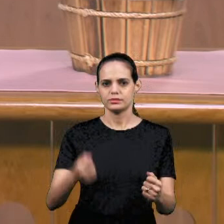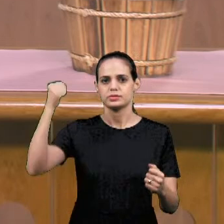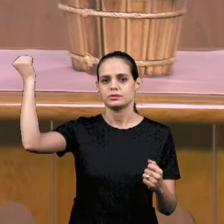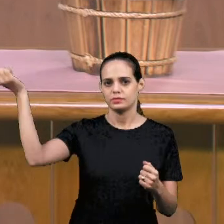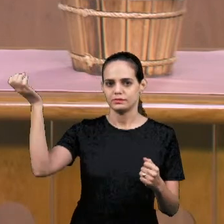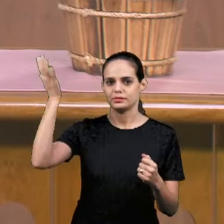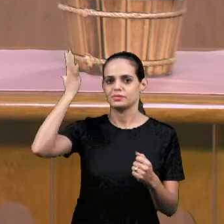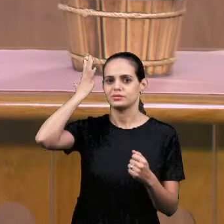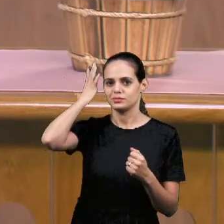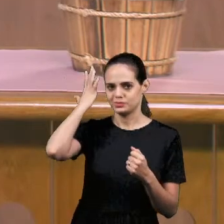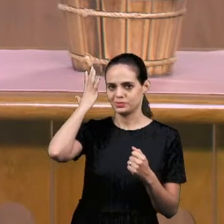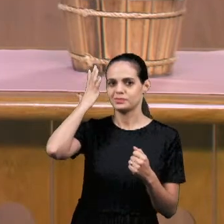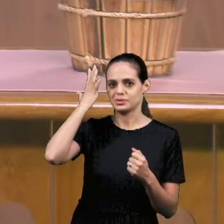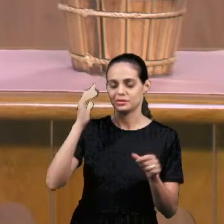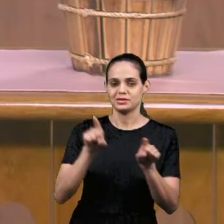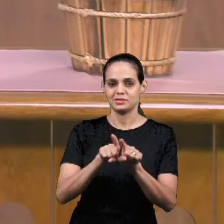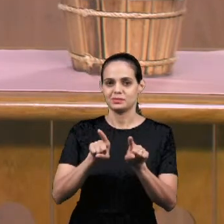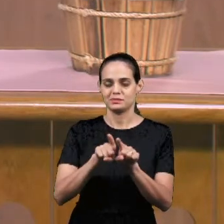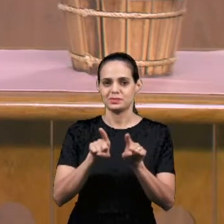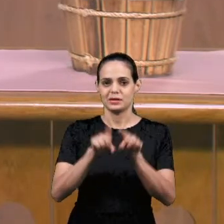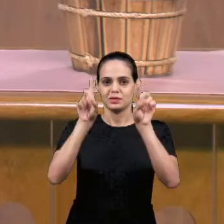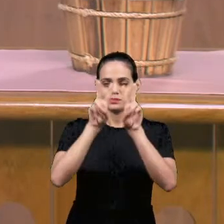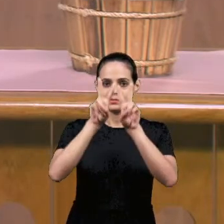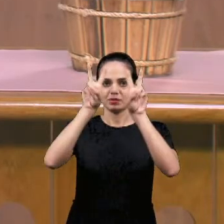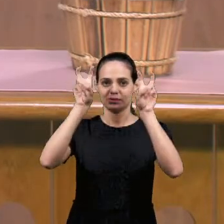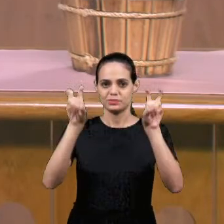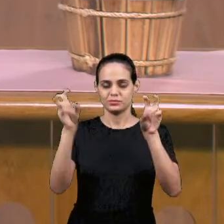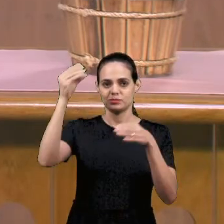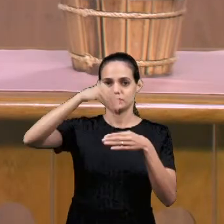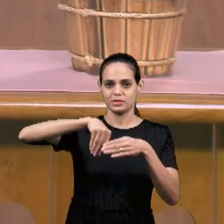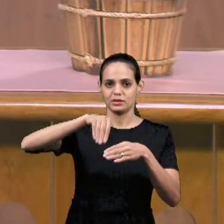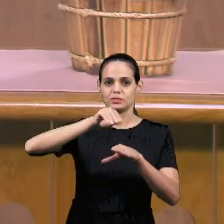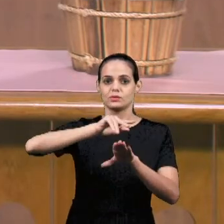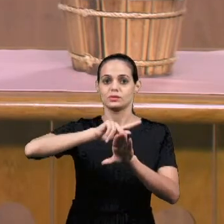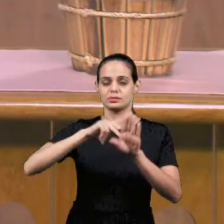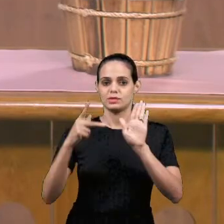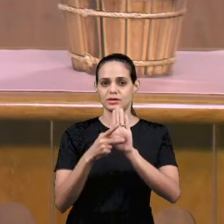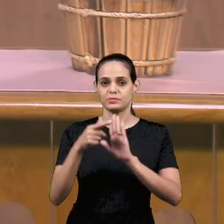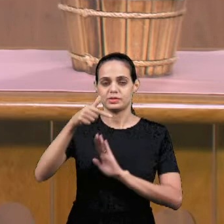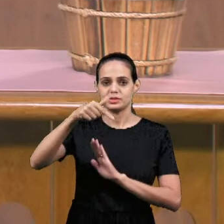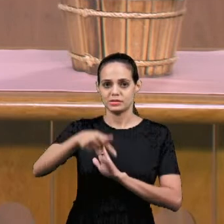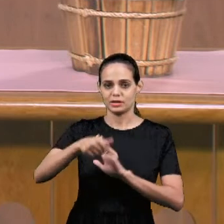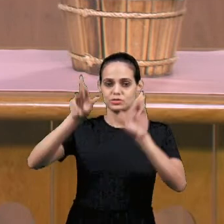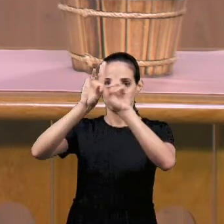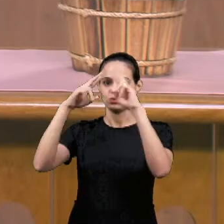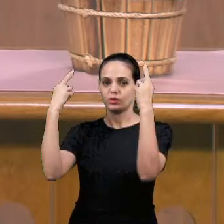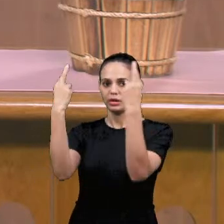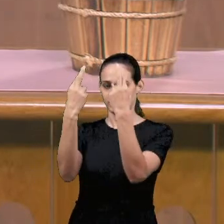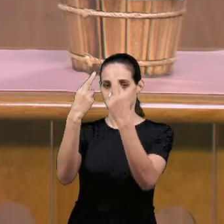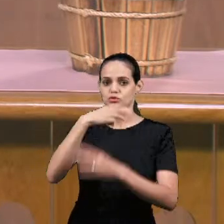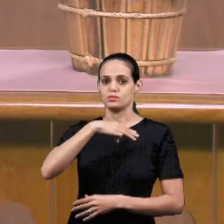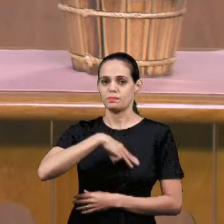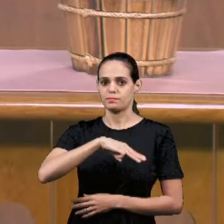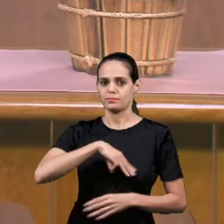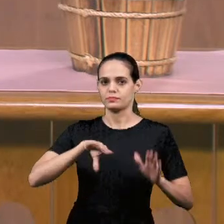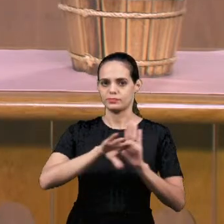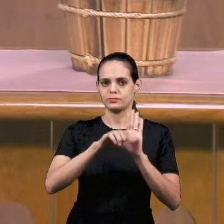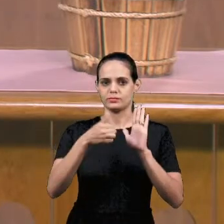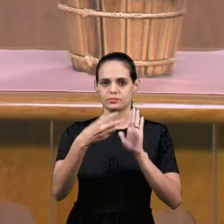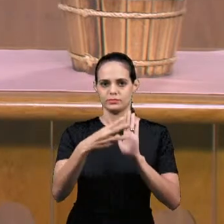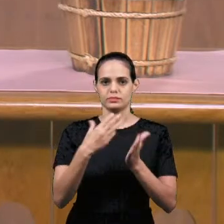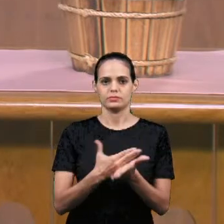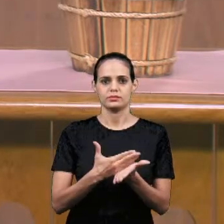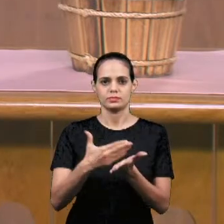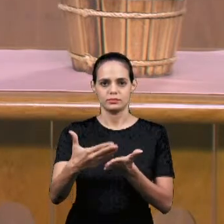revelações, e dentro do assunto das 7 parábolas do reino no Evangelho de Mateus, capítulo 13, nós iremos agora iniciar